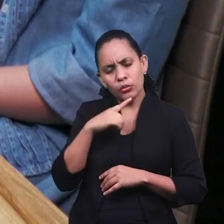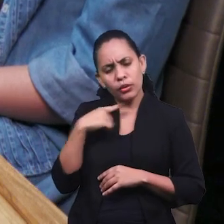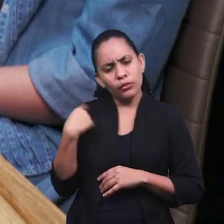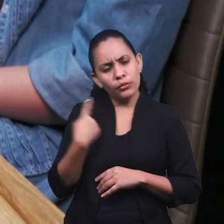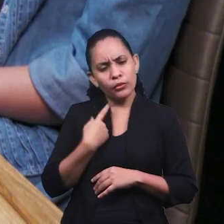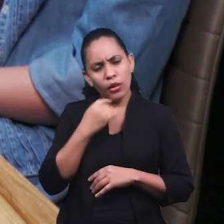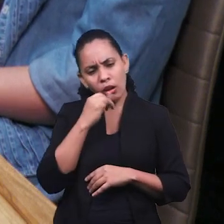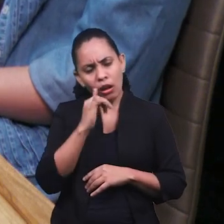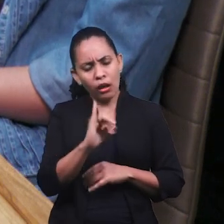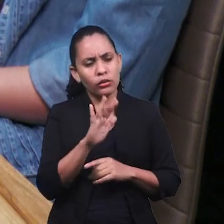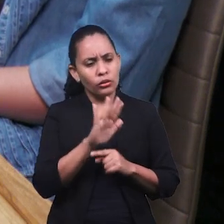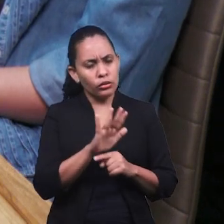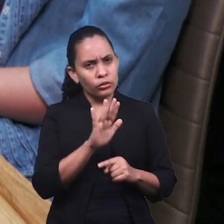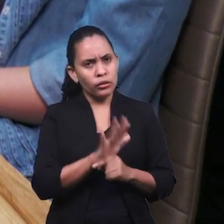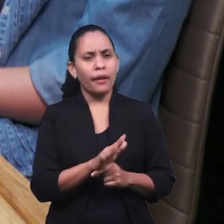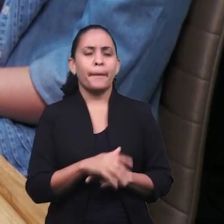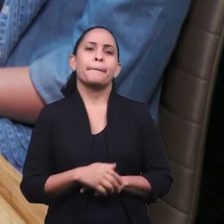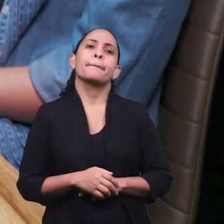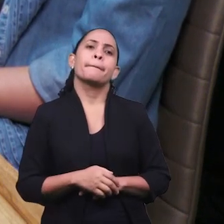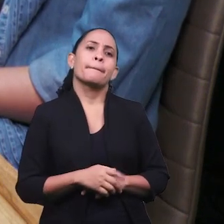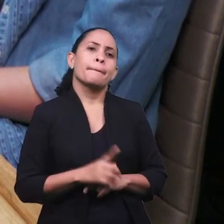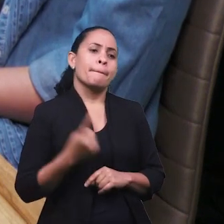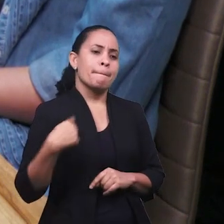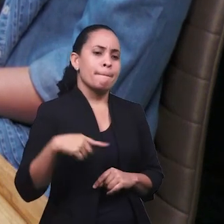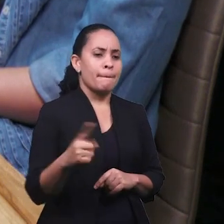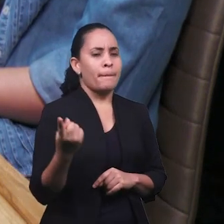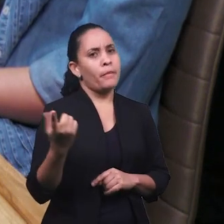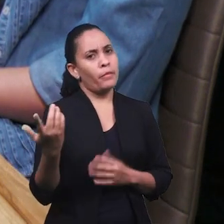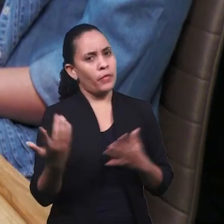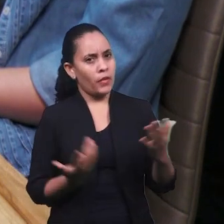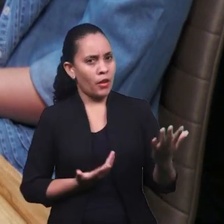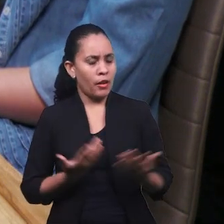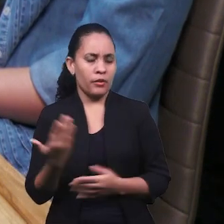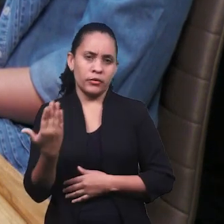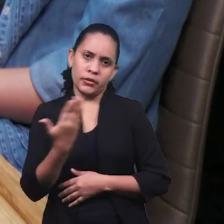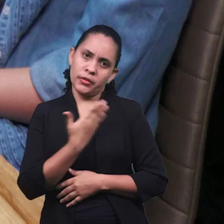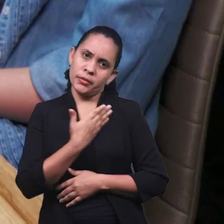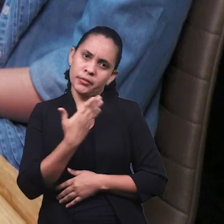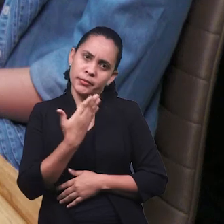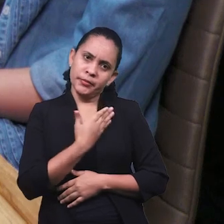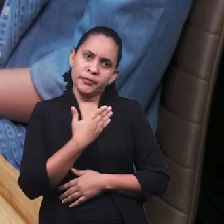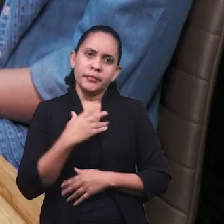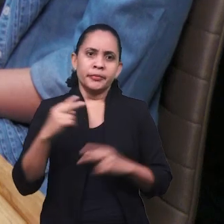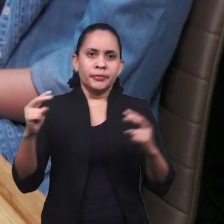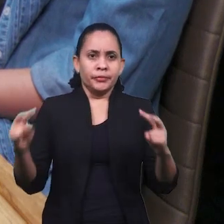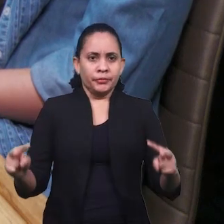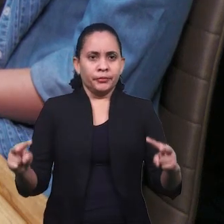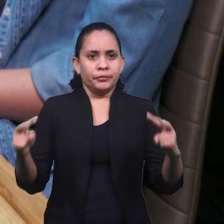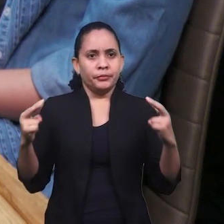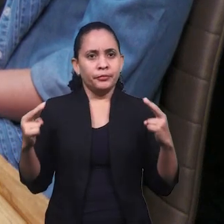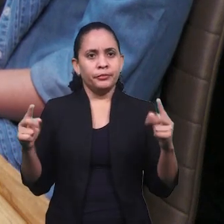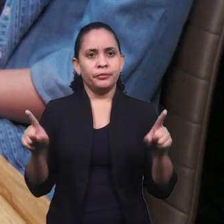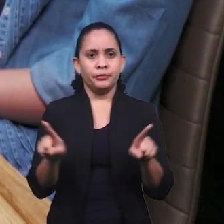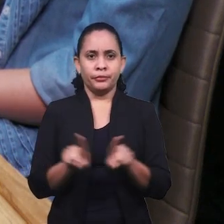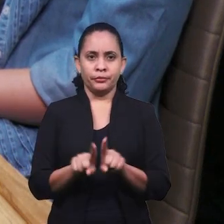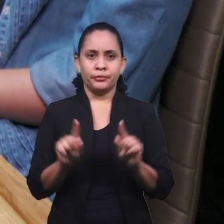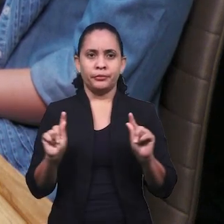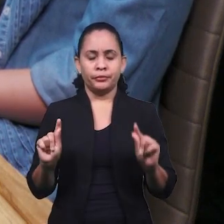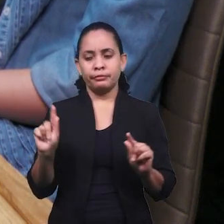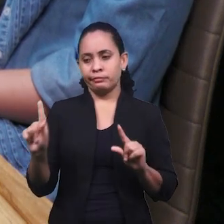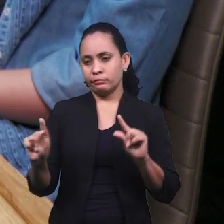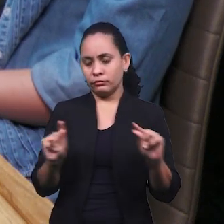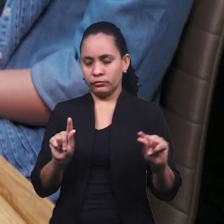desses cursos e ajudar aí aos nossos irmãos, amigos que estão nos assistindo a também fazer as